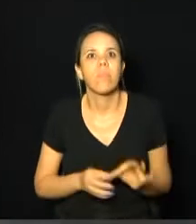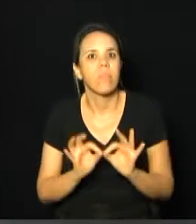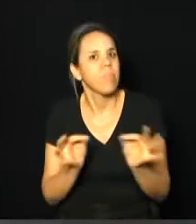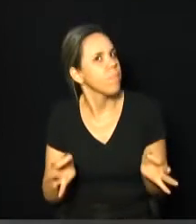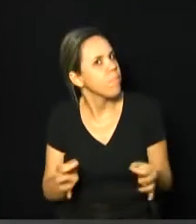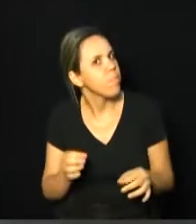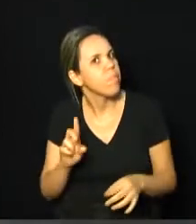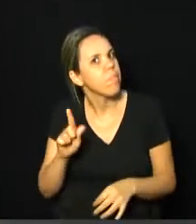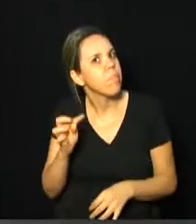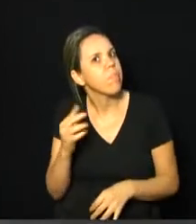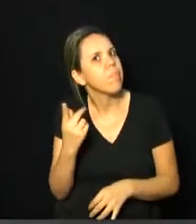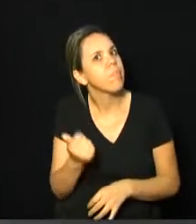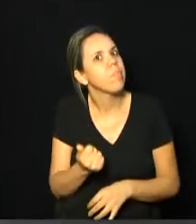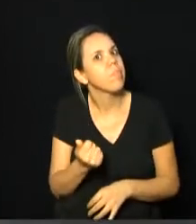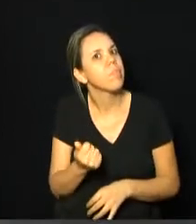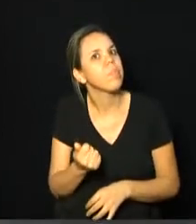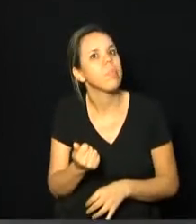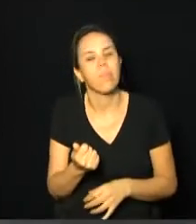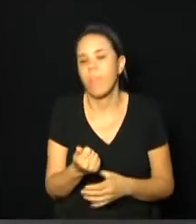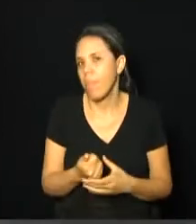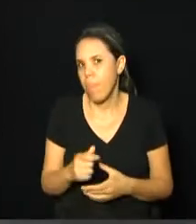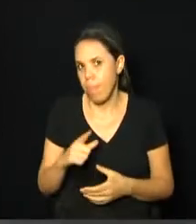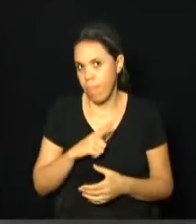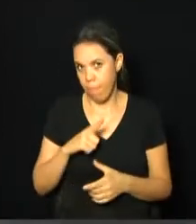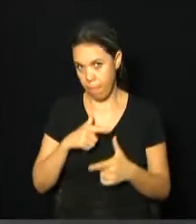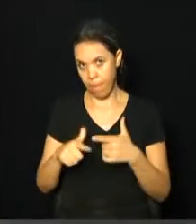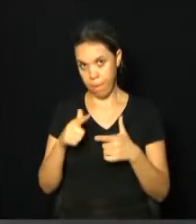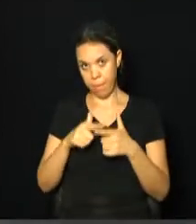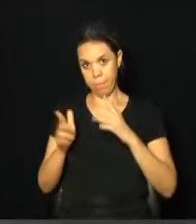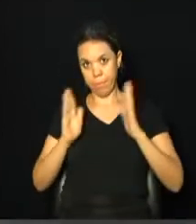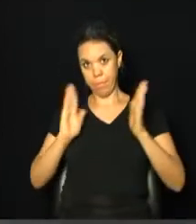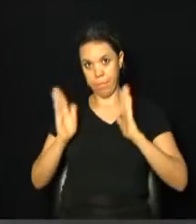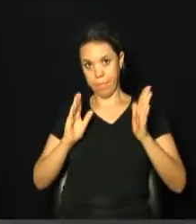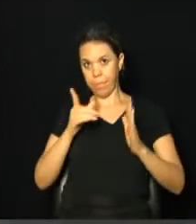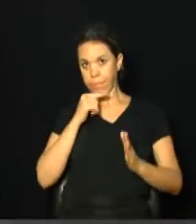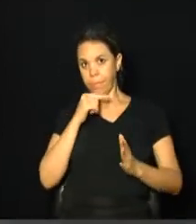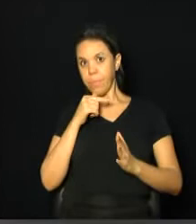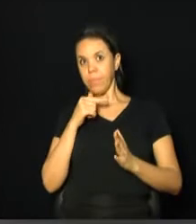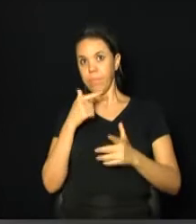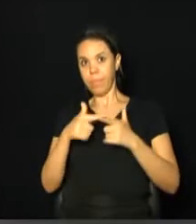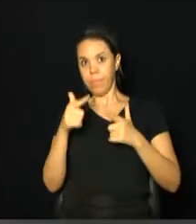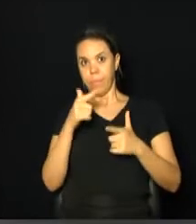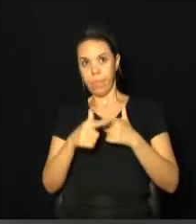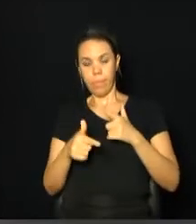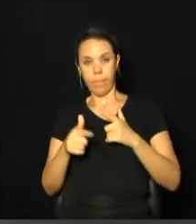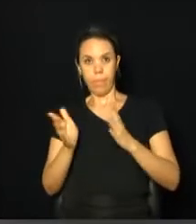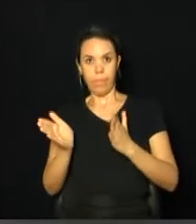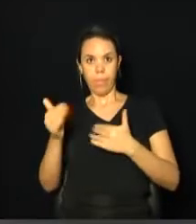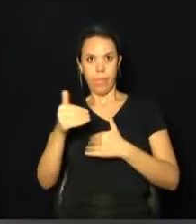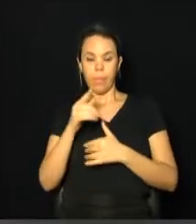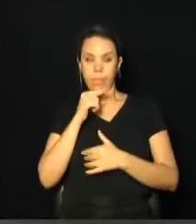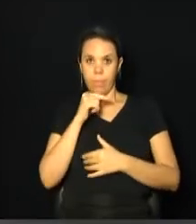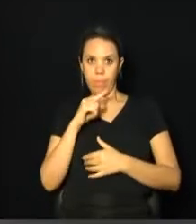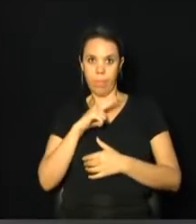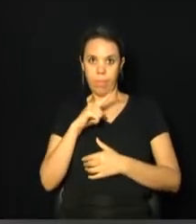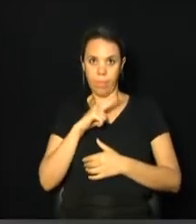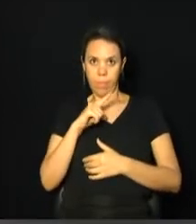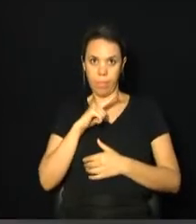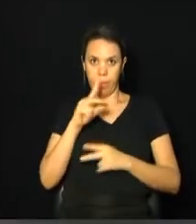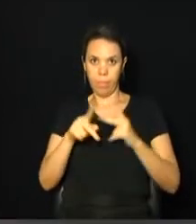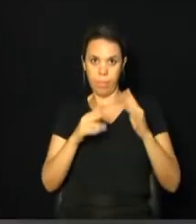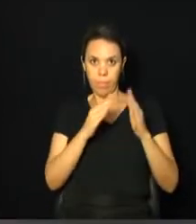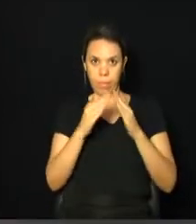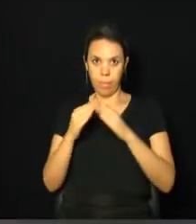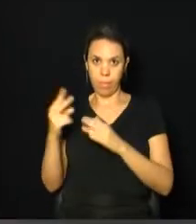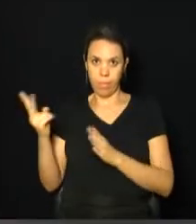o Gargantilha. No Gargantilha tem o problema do caminhão que serve a água, tem o problema de caixas de água que tem morador que tem